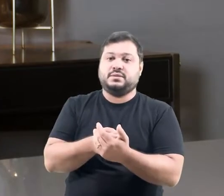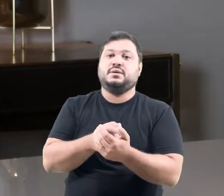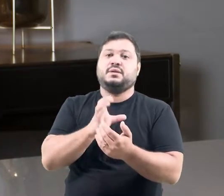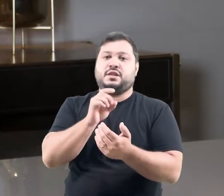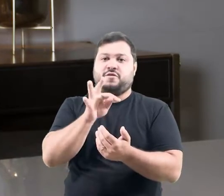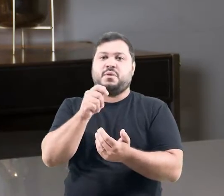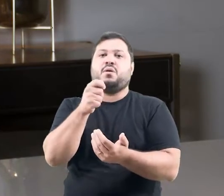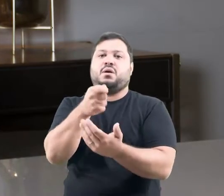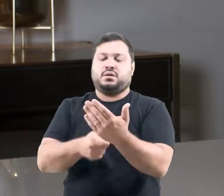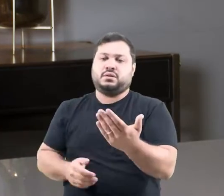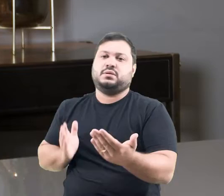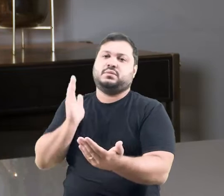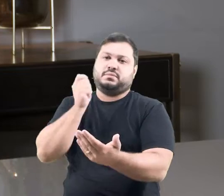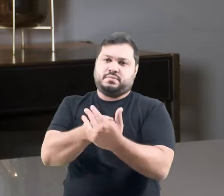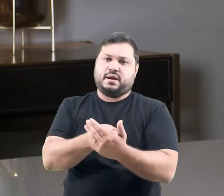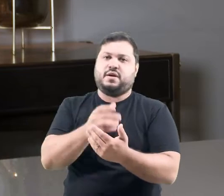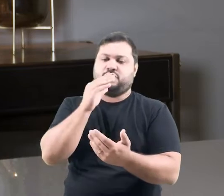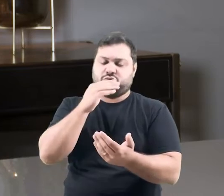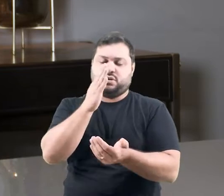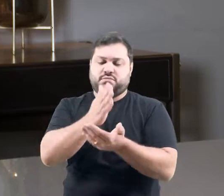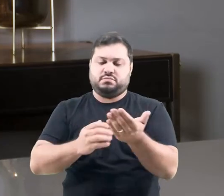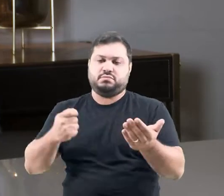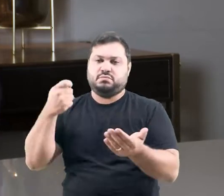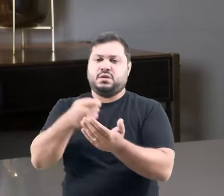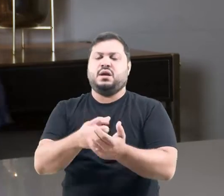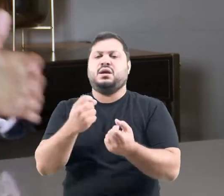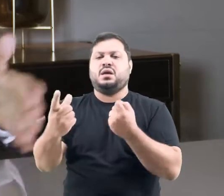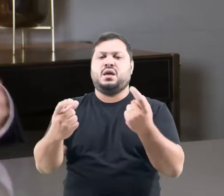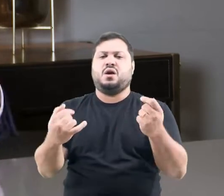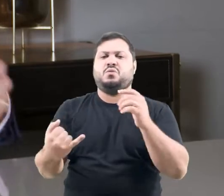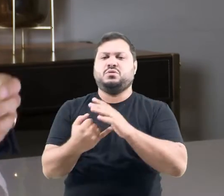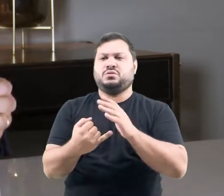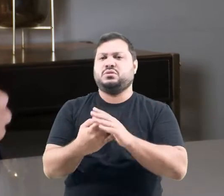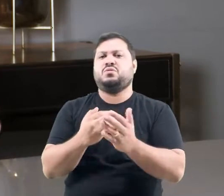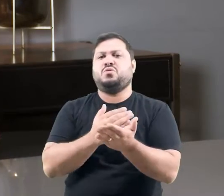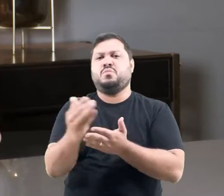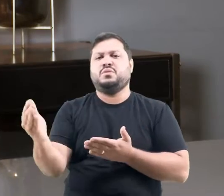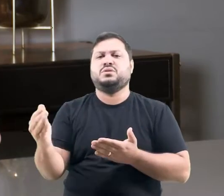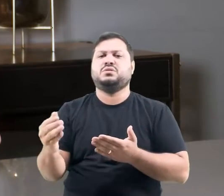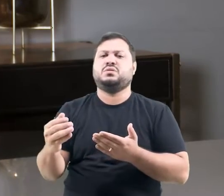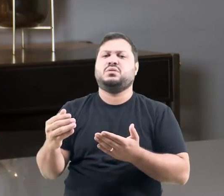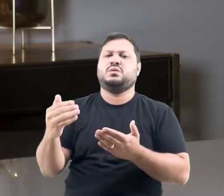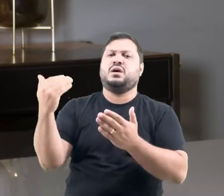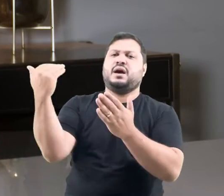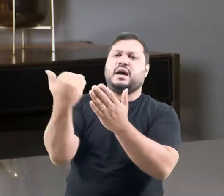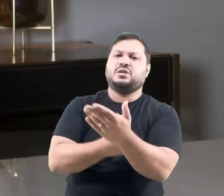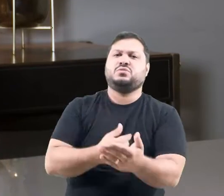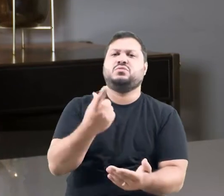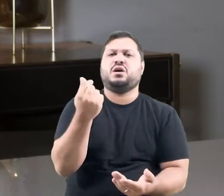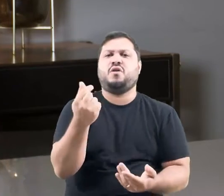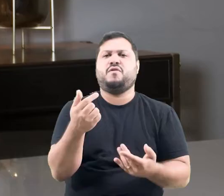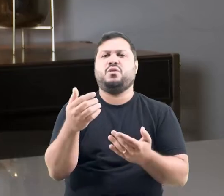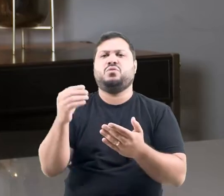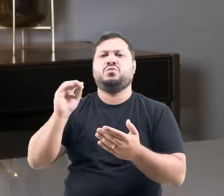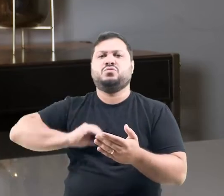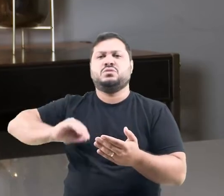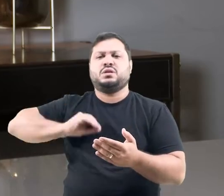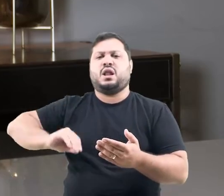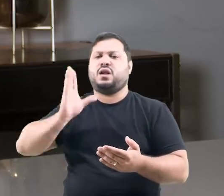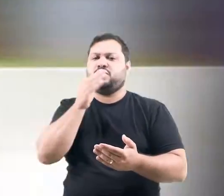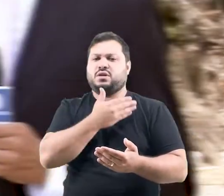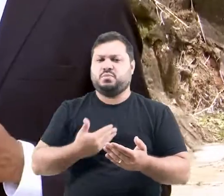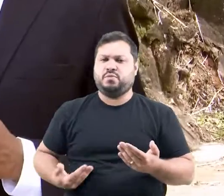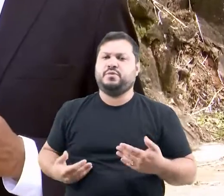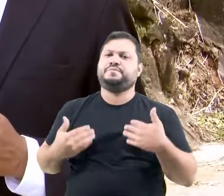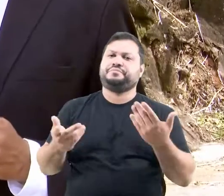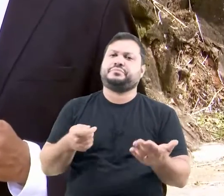uma cota-parte a ser paga pelo servidor. E algumas entidades, alguns órgãos começaram a descontar um valor no contra-cheque do servidor